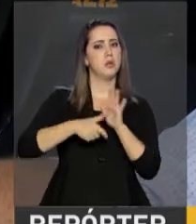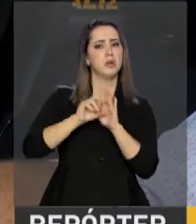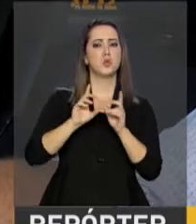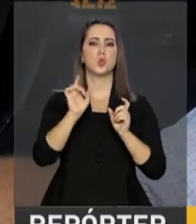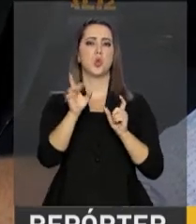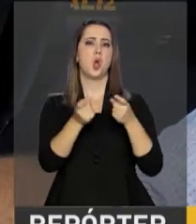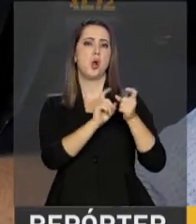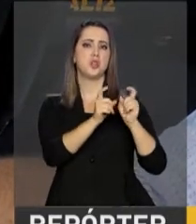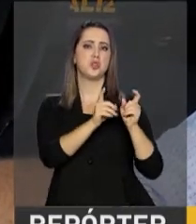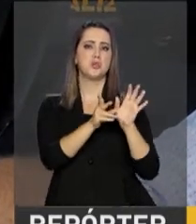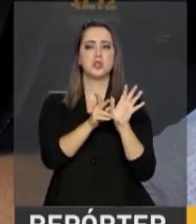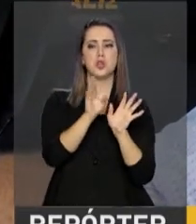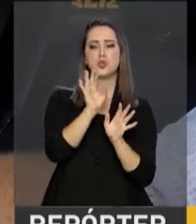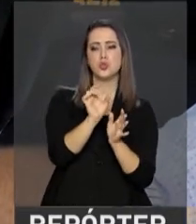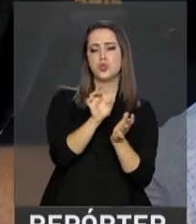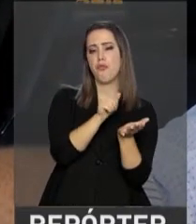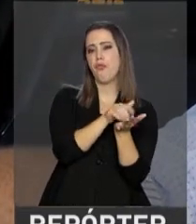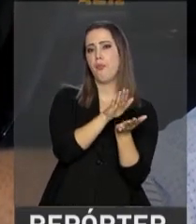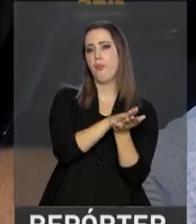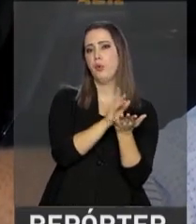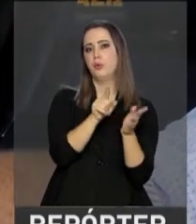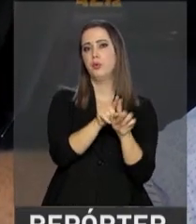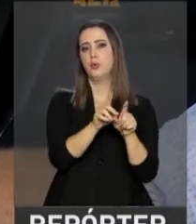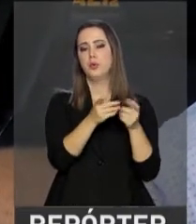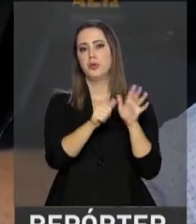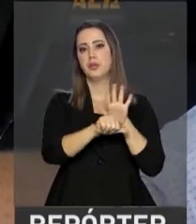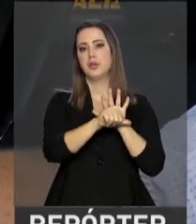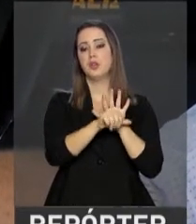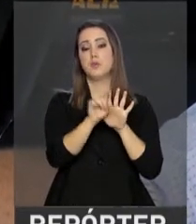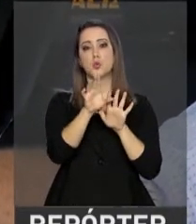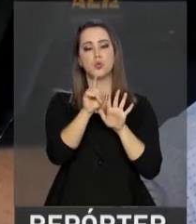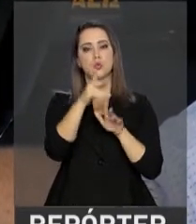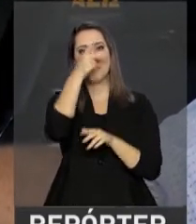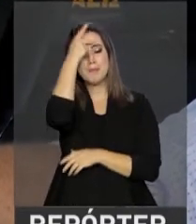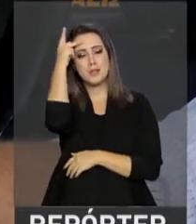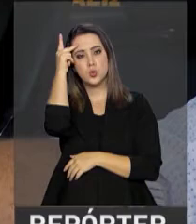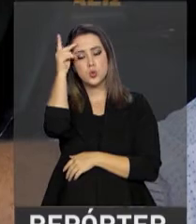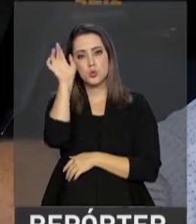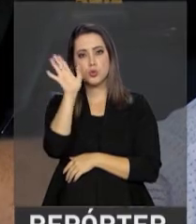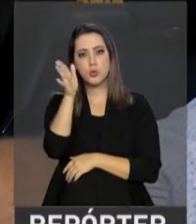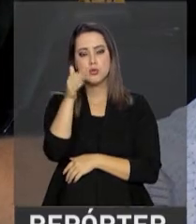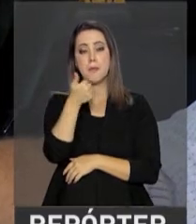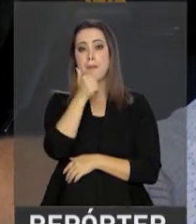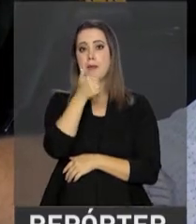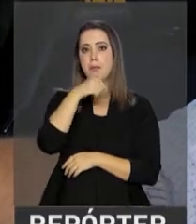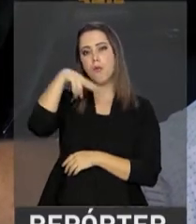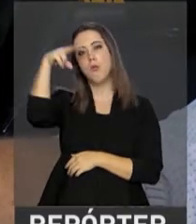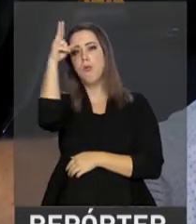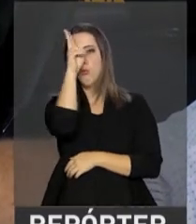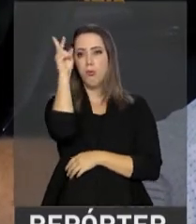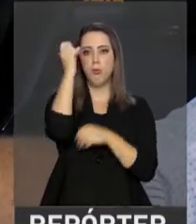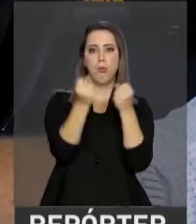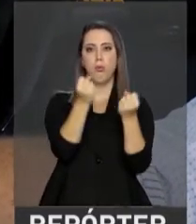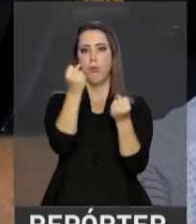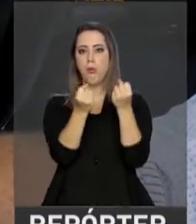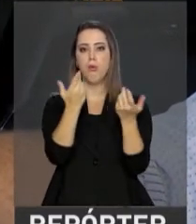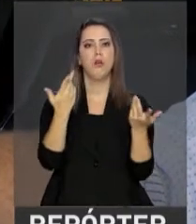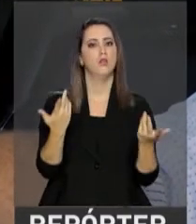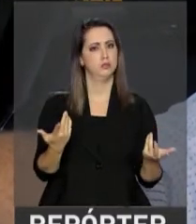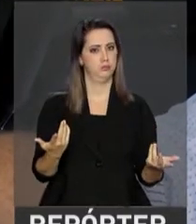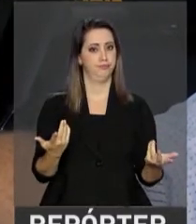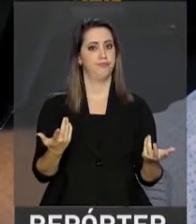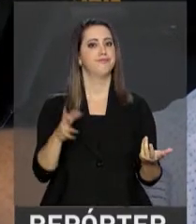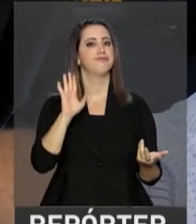administrativas muito gravosos ou criminais inclusive pelo só fato pelo perigo abstrato de ingerir bebida alcoólica e não causar